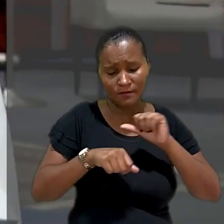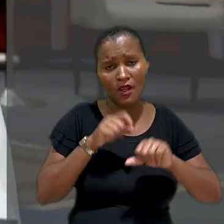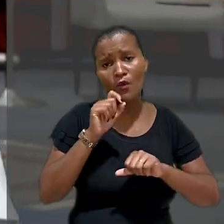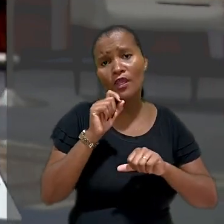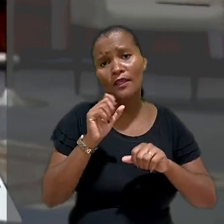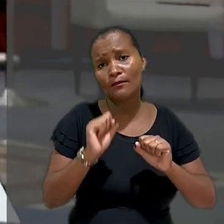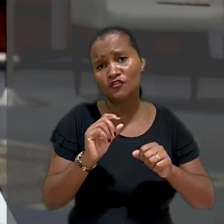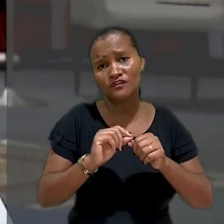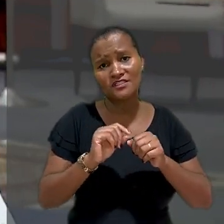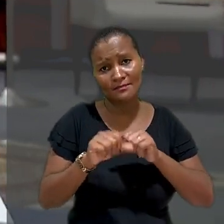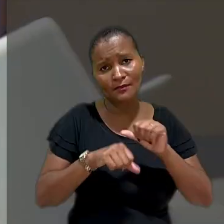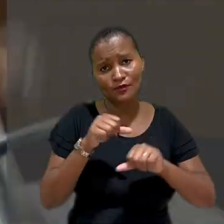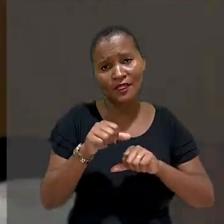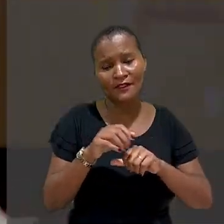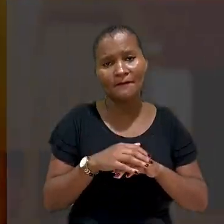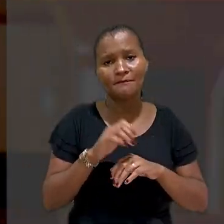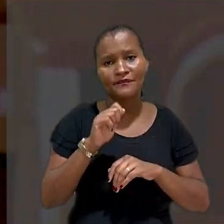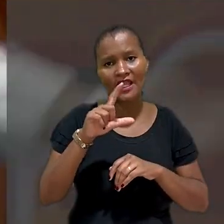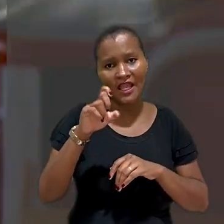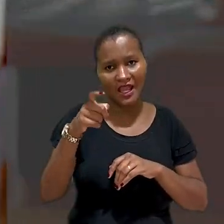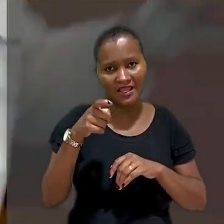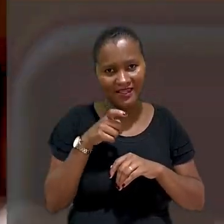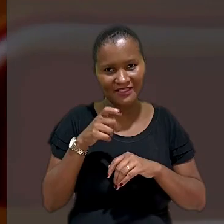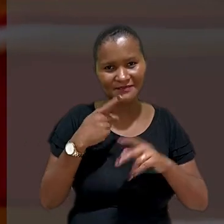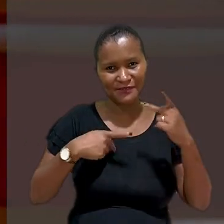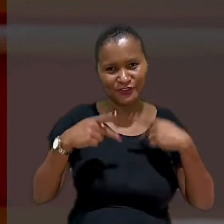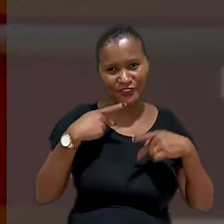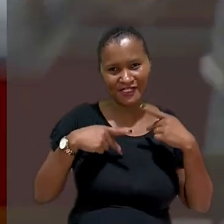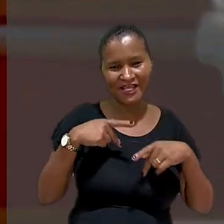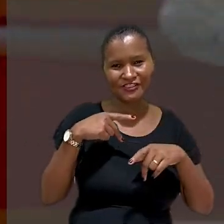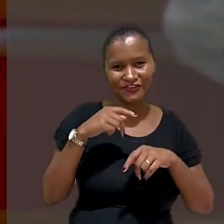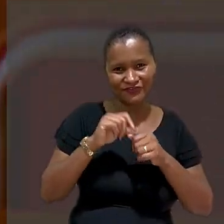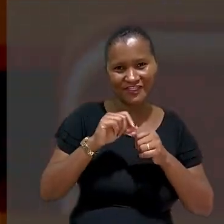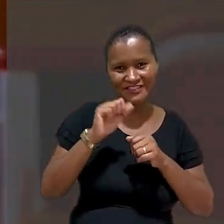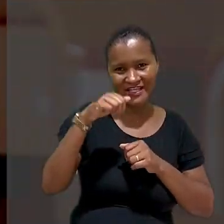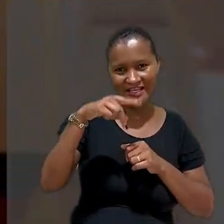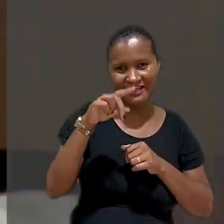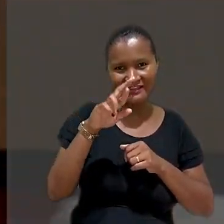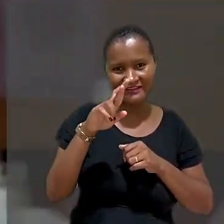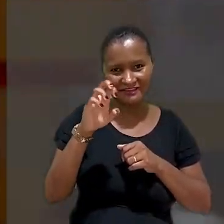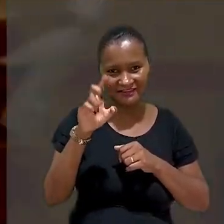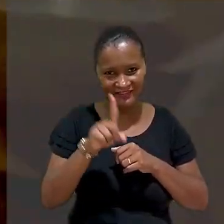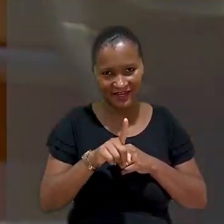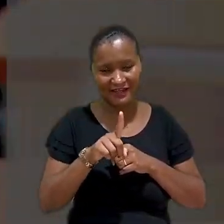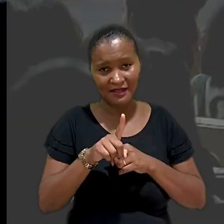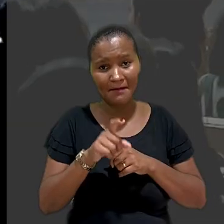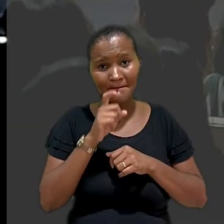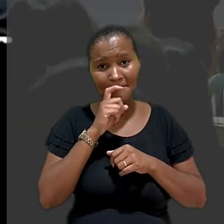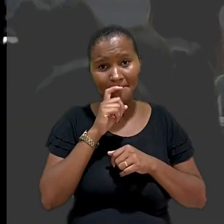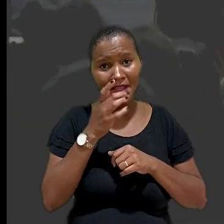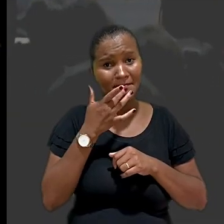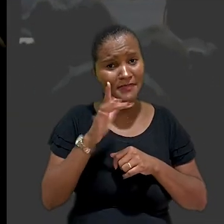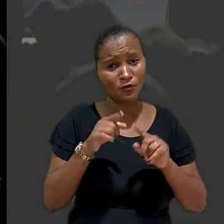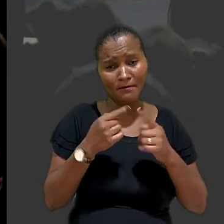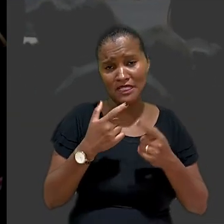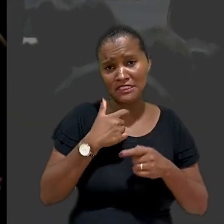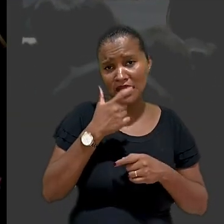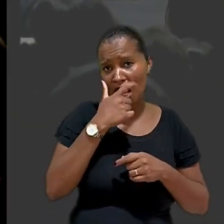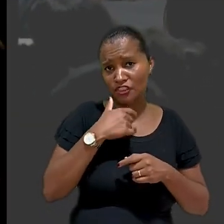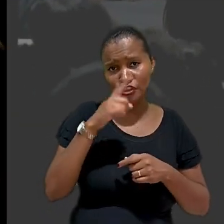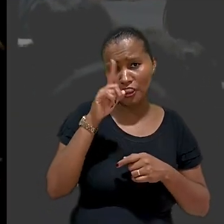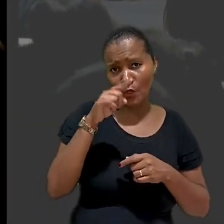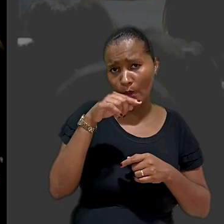como que que a gente pode fazer para mudar Alex deu vida ao personagem André um pai branco que também não se considera